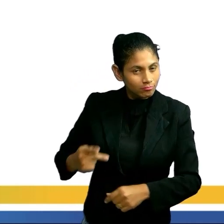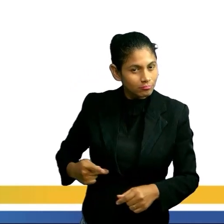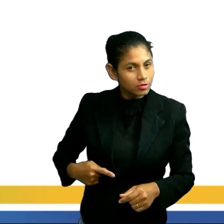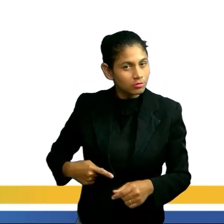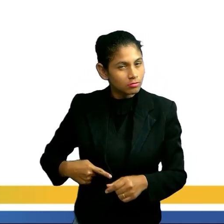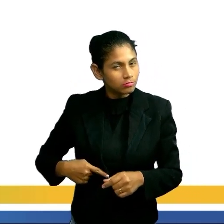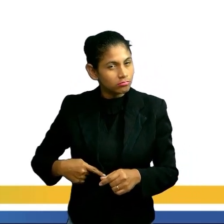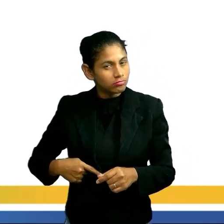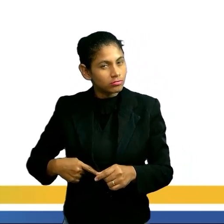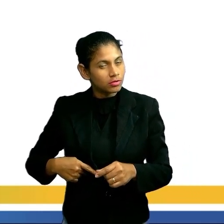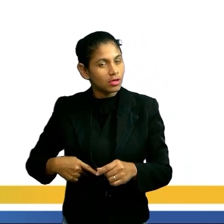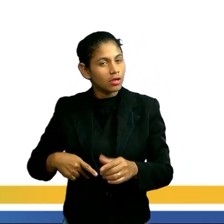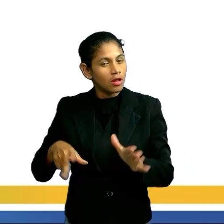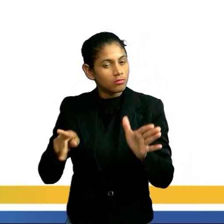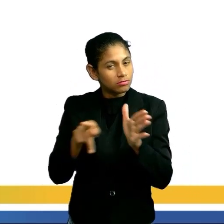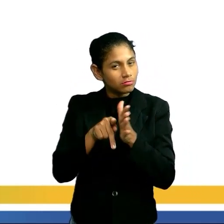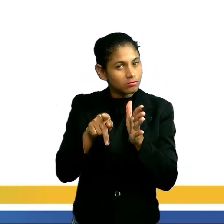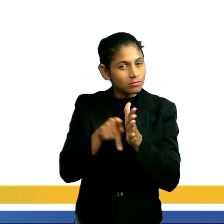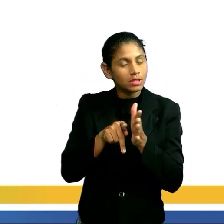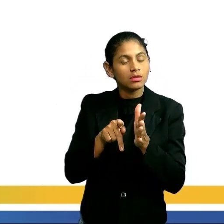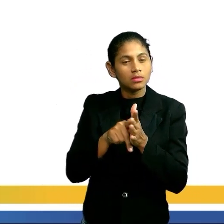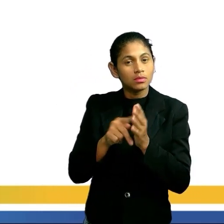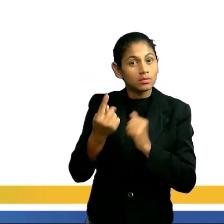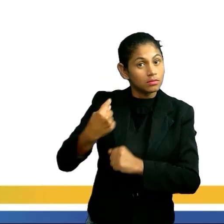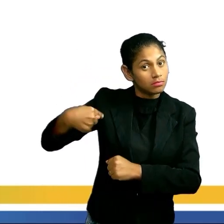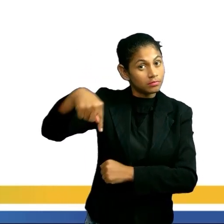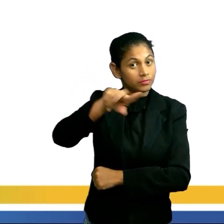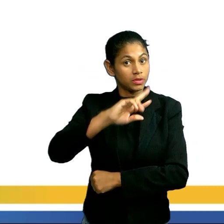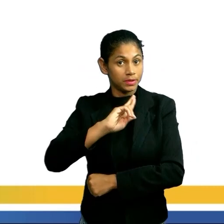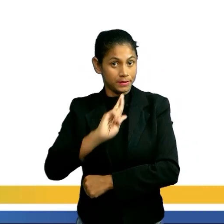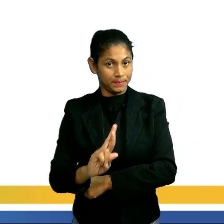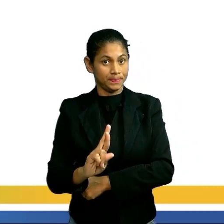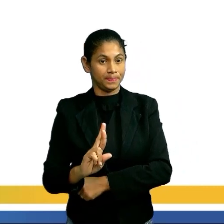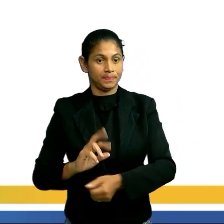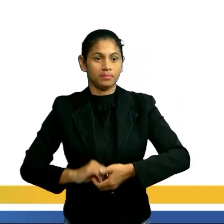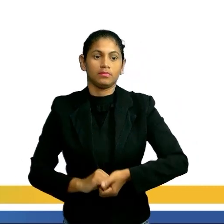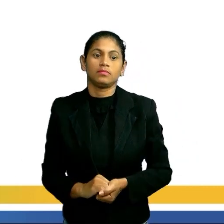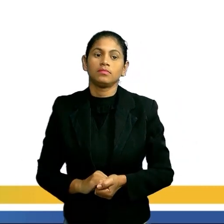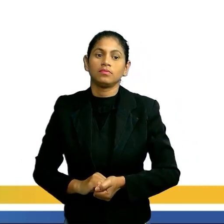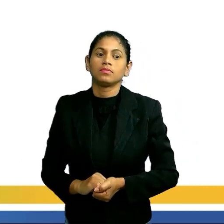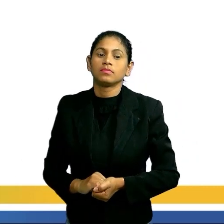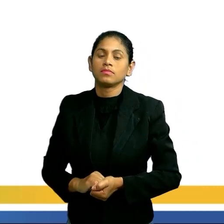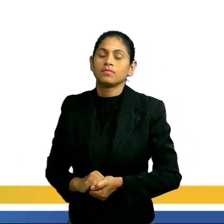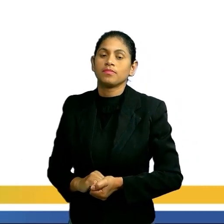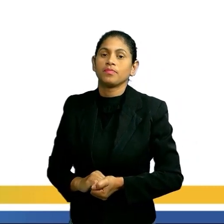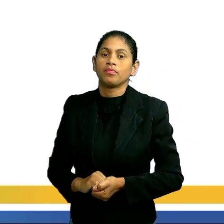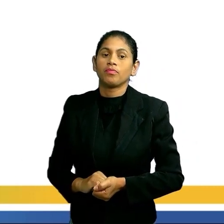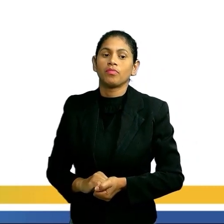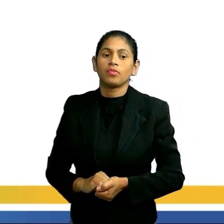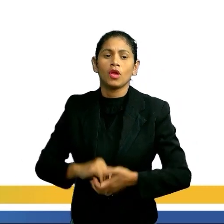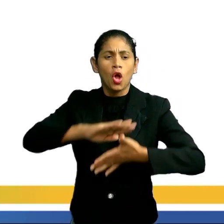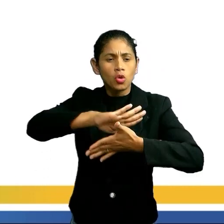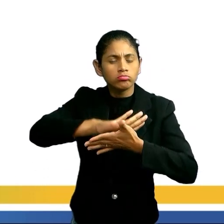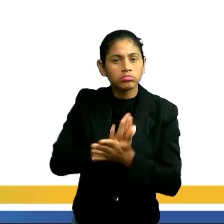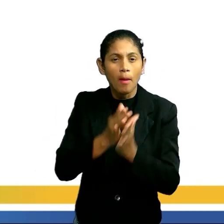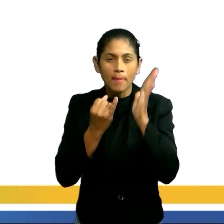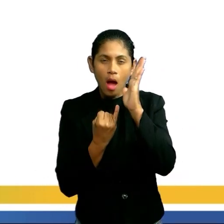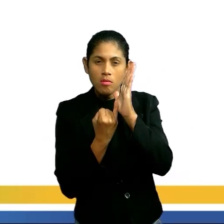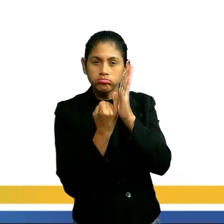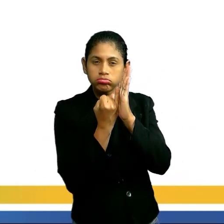coloquei de propósito para vocês resolverem. Então vamos lá? A questão diz assim: no combate